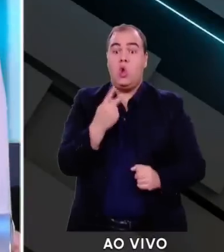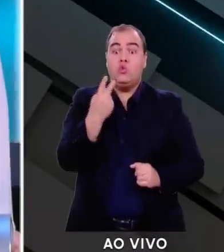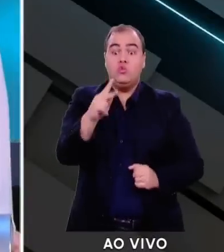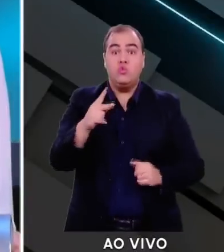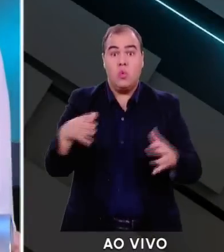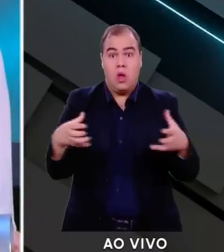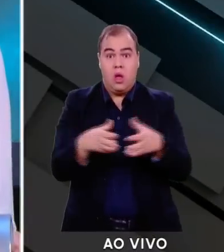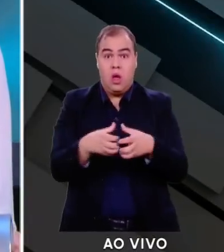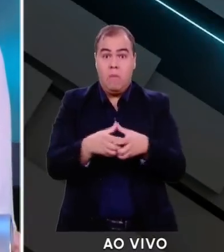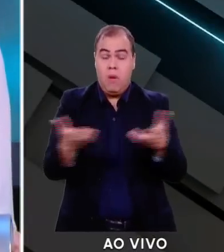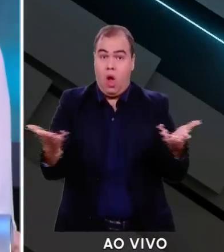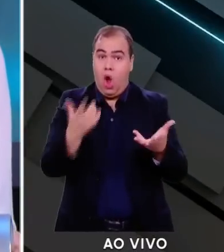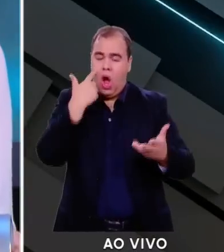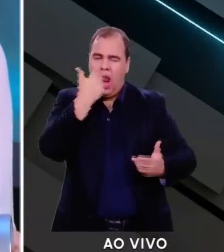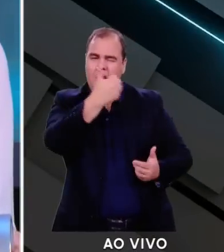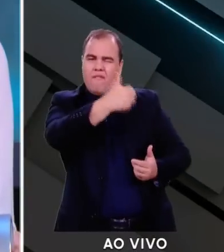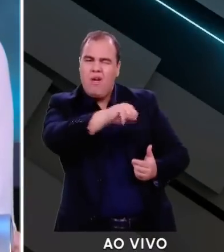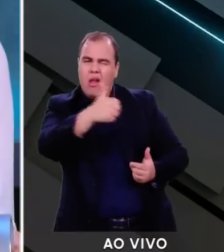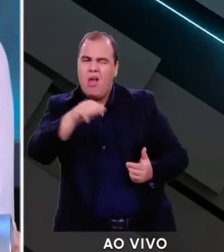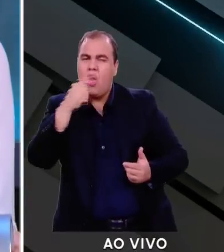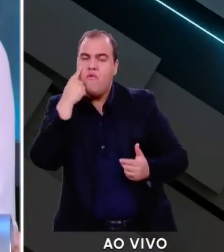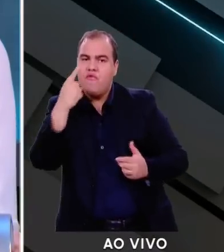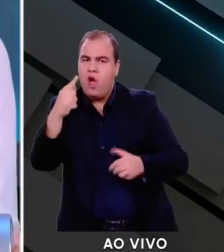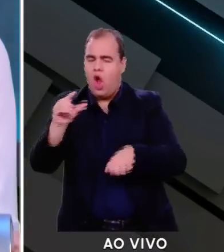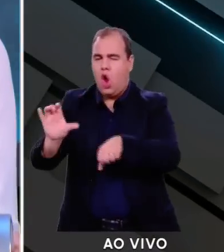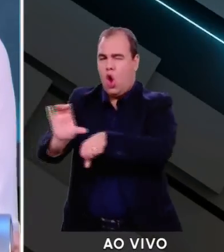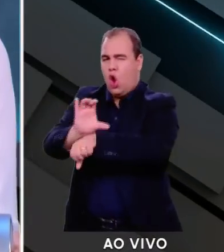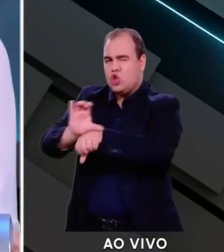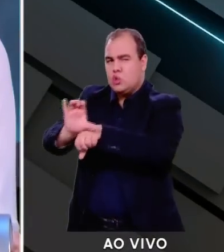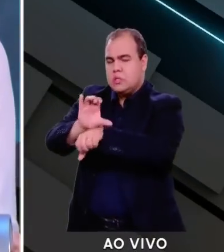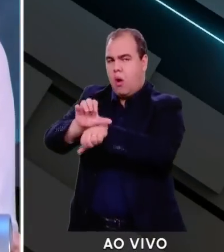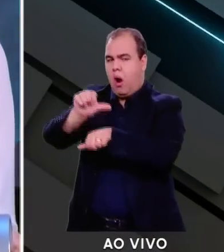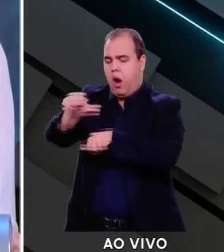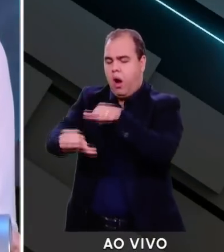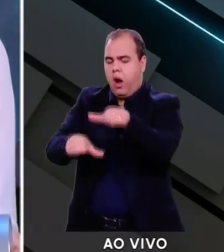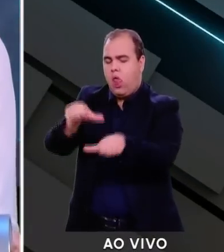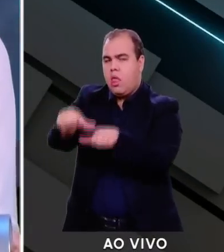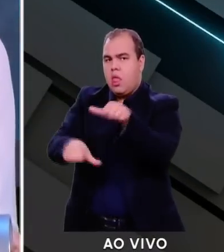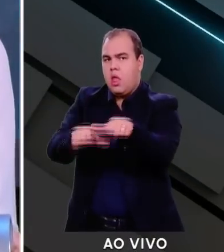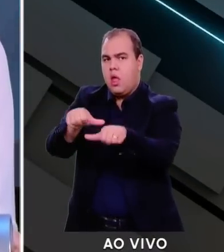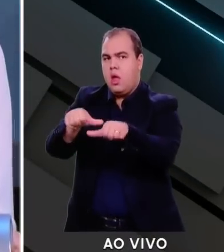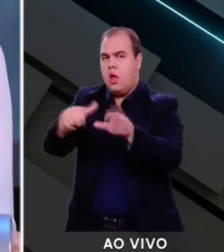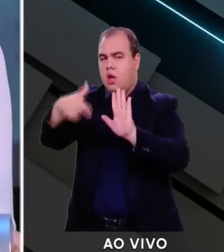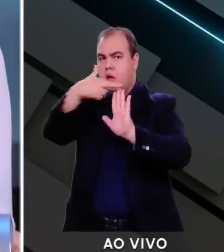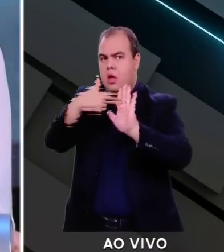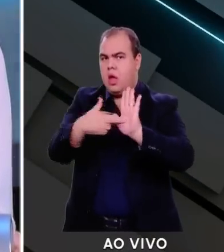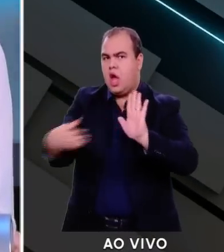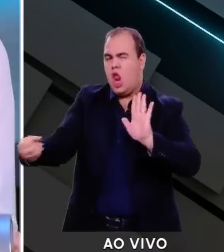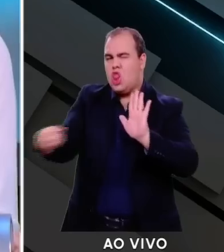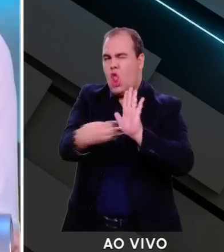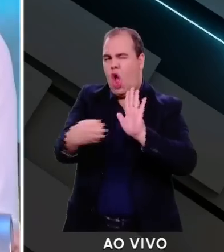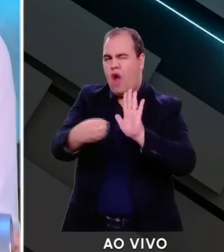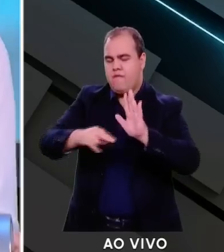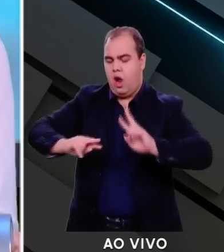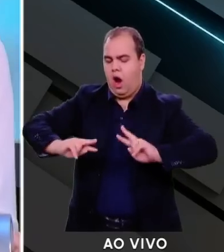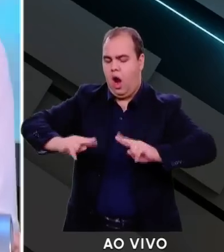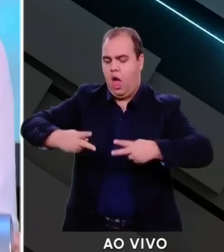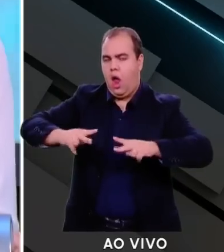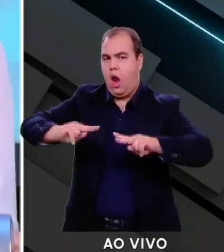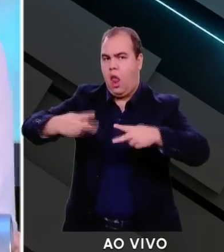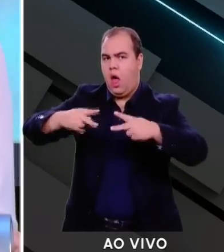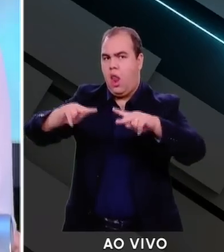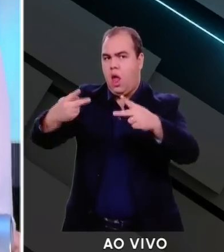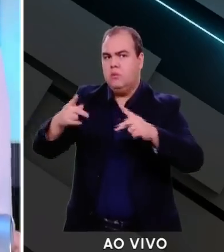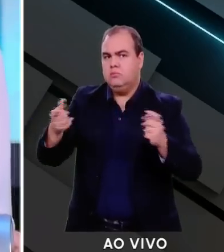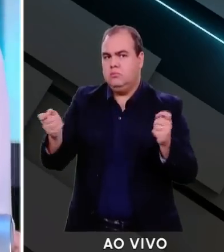estaria avaliando a possibilidade de mudar a constituição com objetivo de criar novas regras de reajuste que Possivelmente